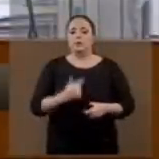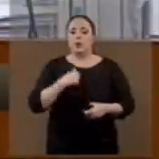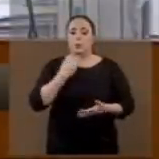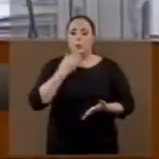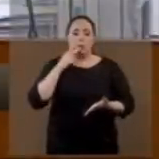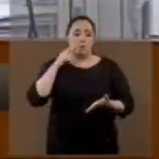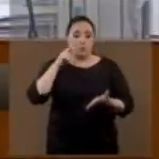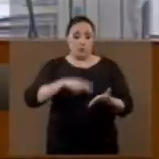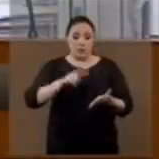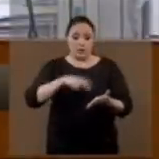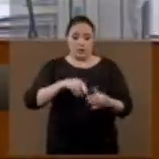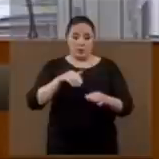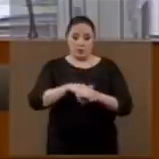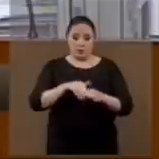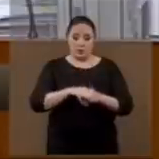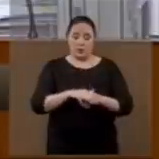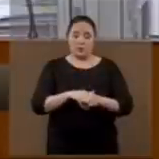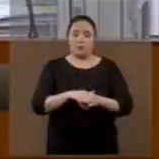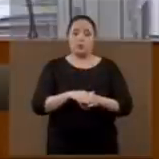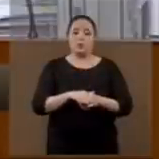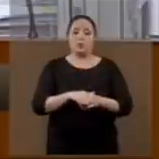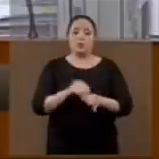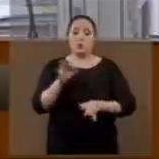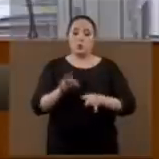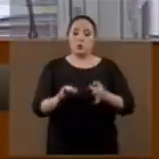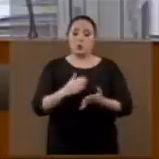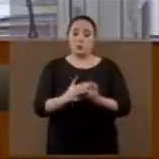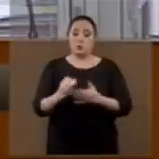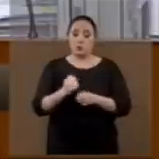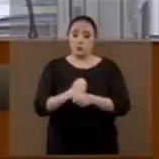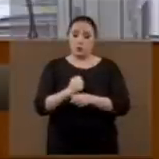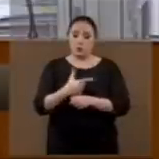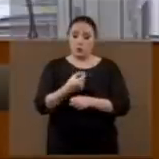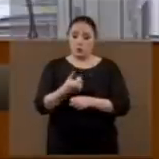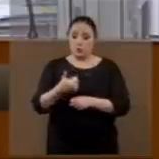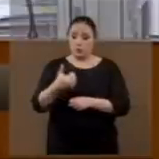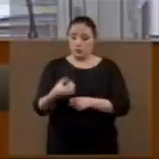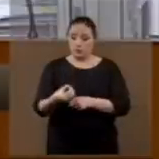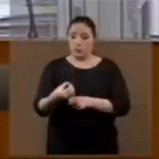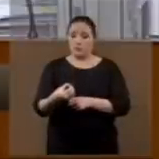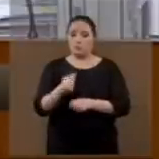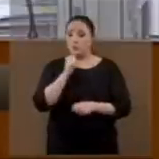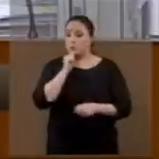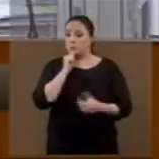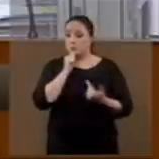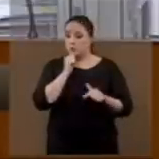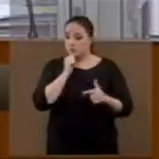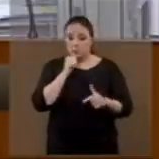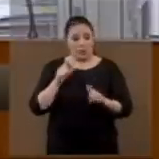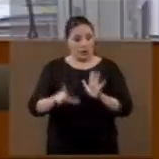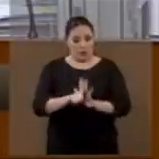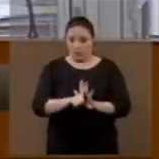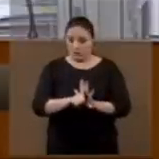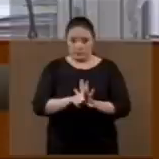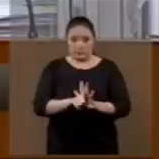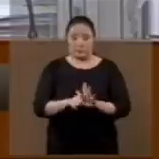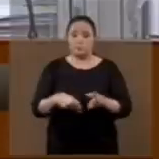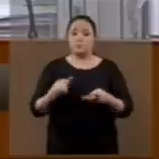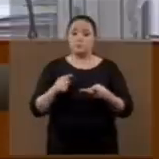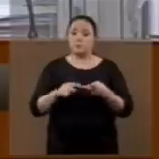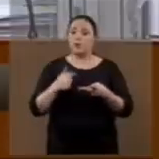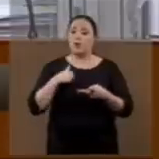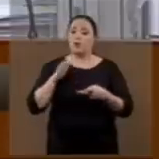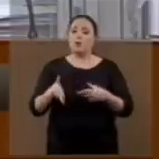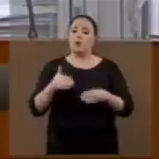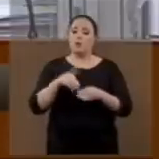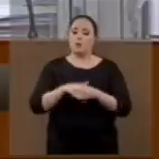vista e dei o voto, esse julgamento começou em 2010, primeiro, nem havia lei. Segundo, eu fiz o